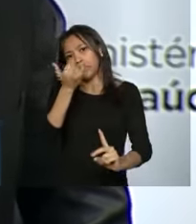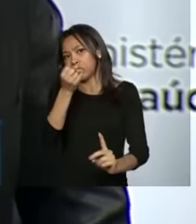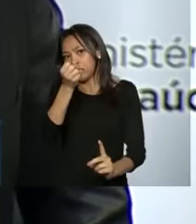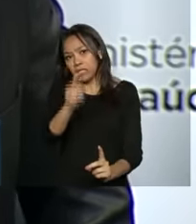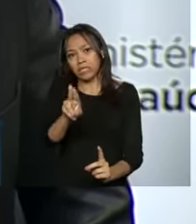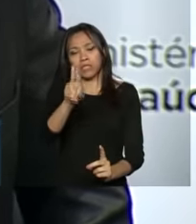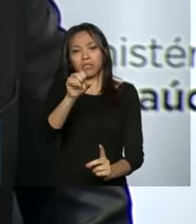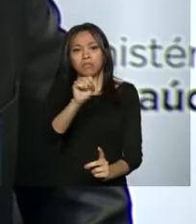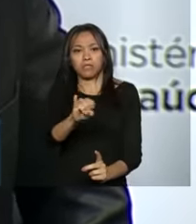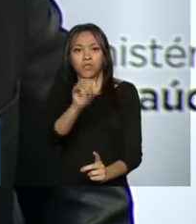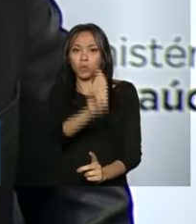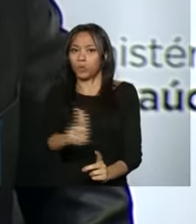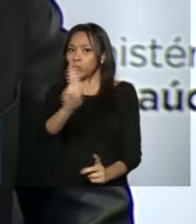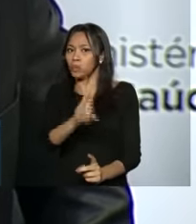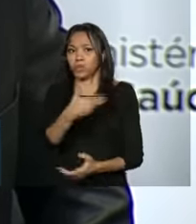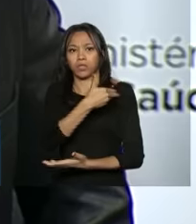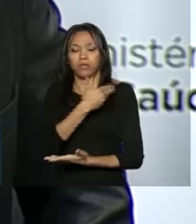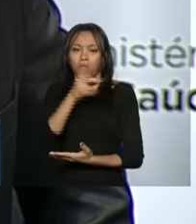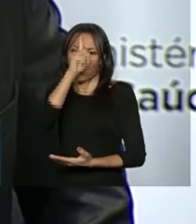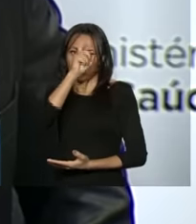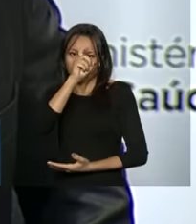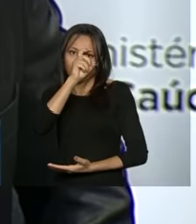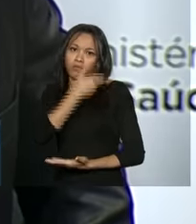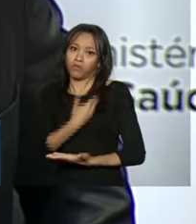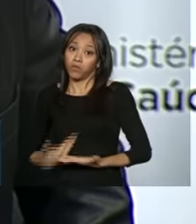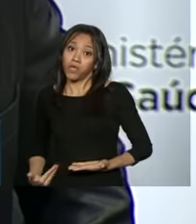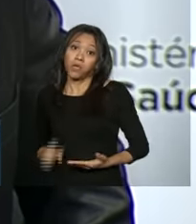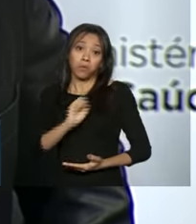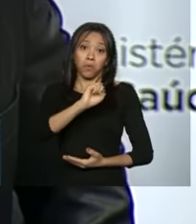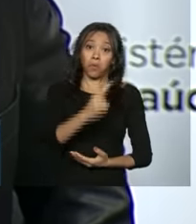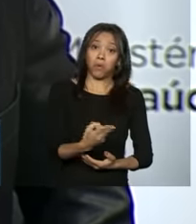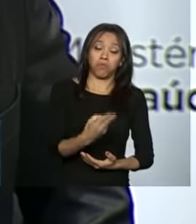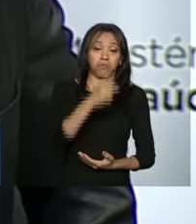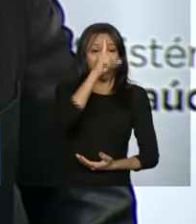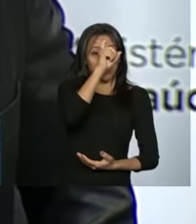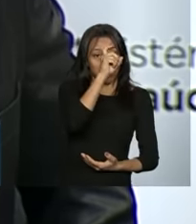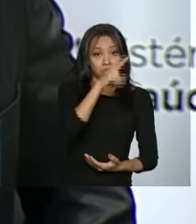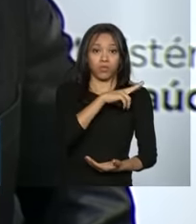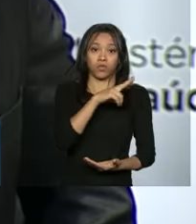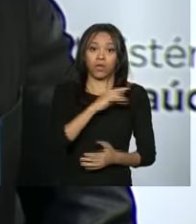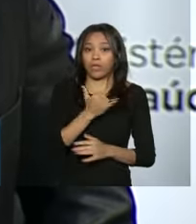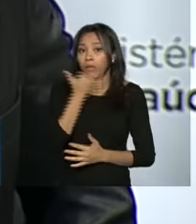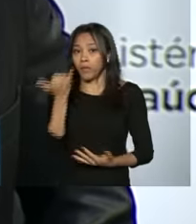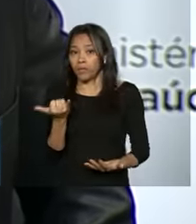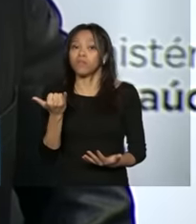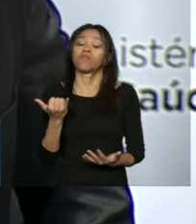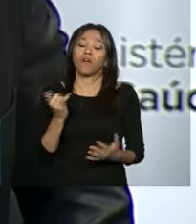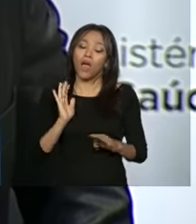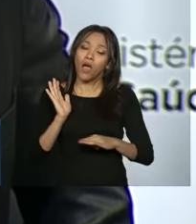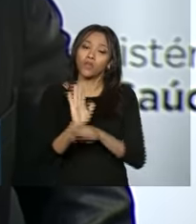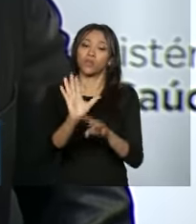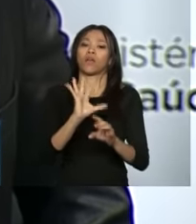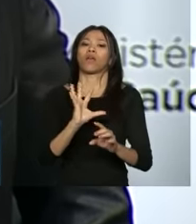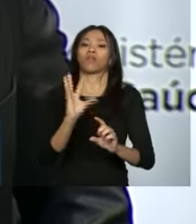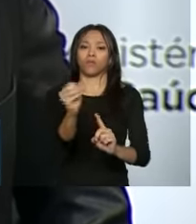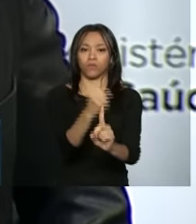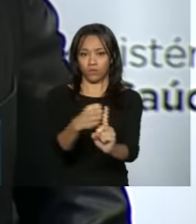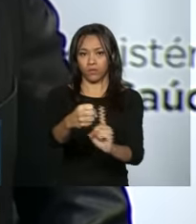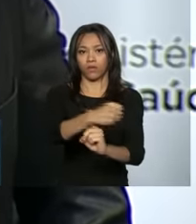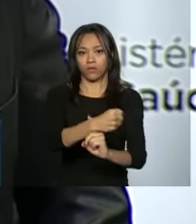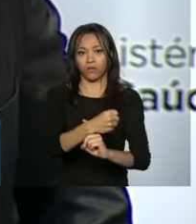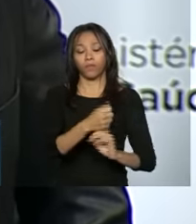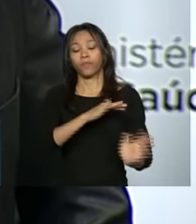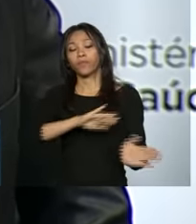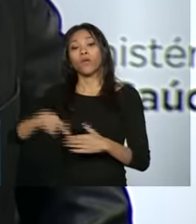privados de saúde Então essa essa e Unidade da polícia também vai ser muito importante para isso um outro ponto também que é